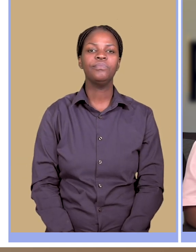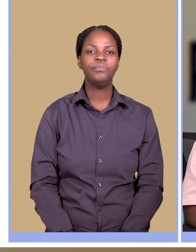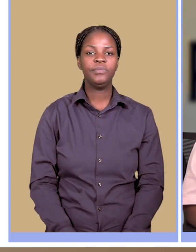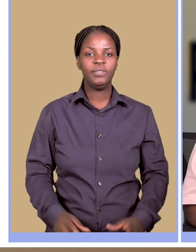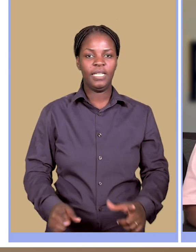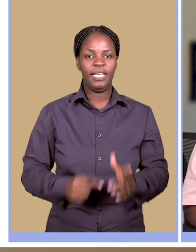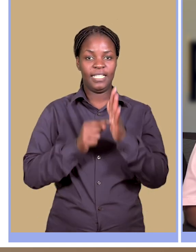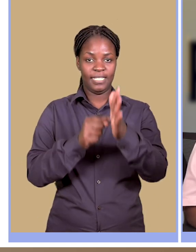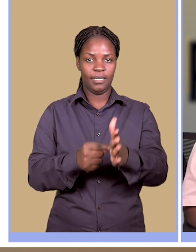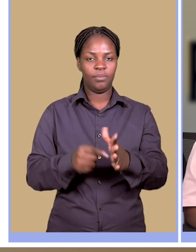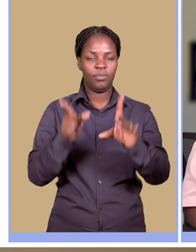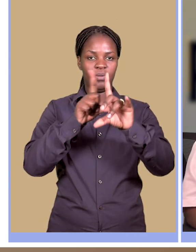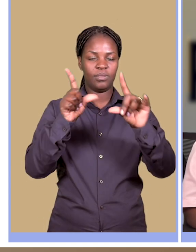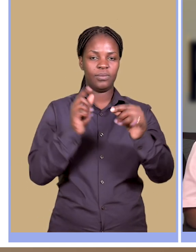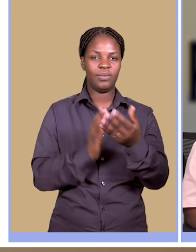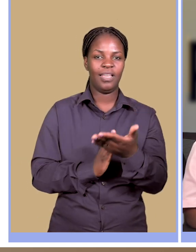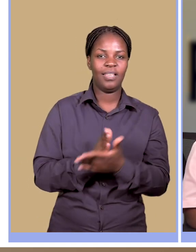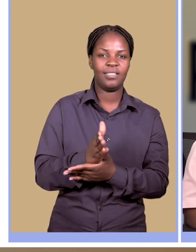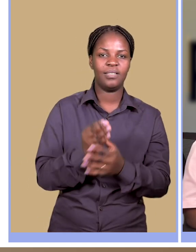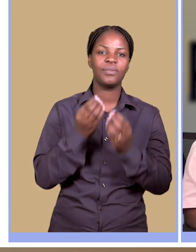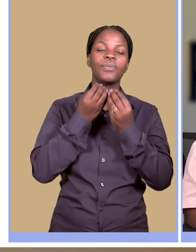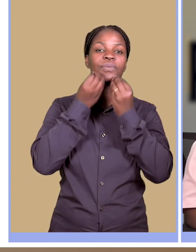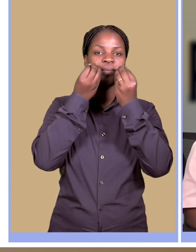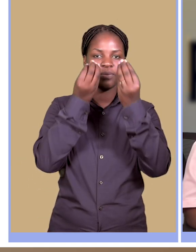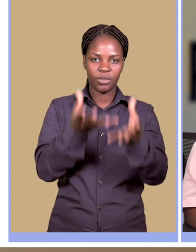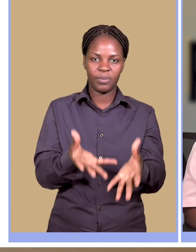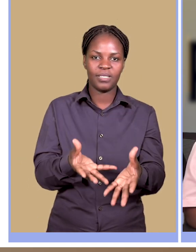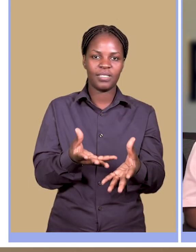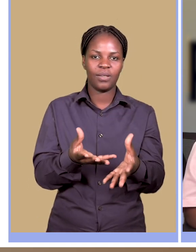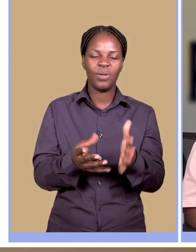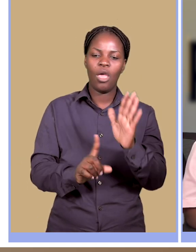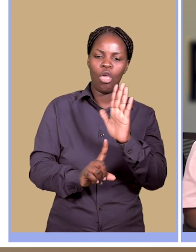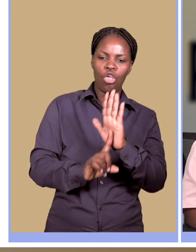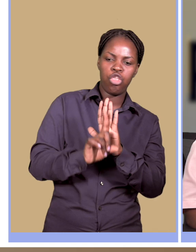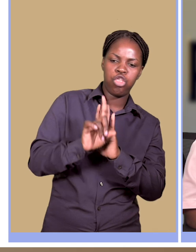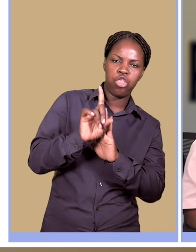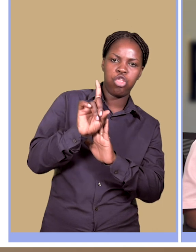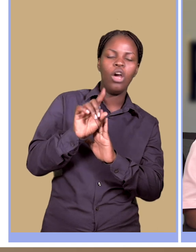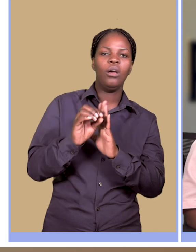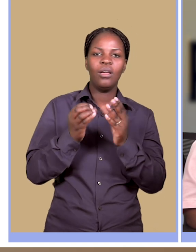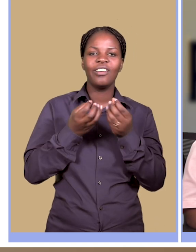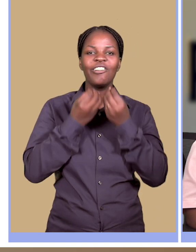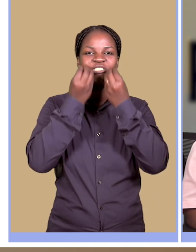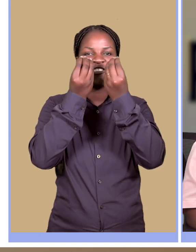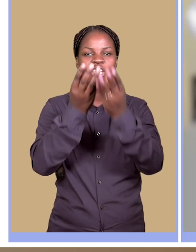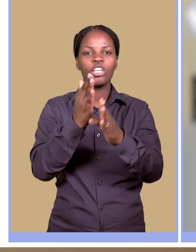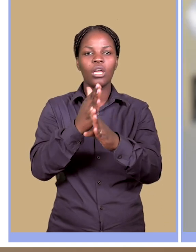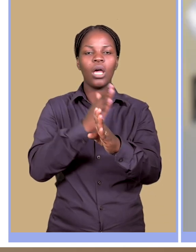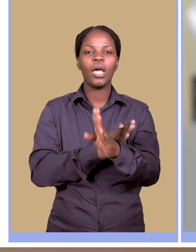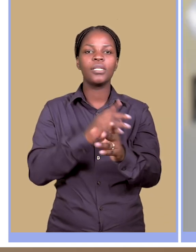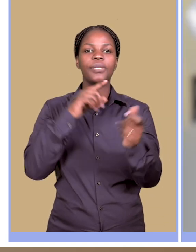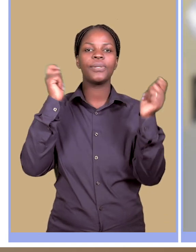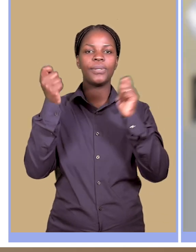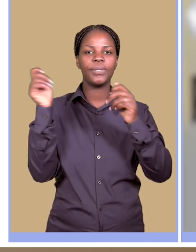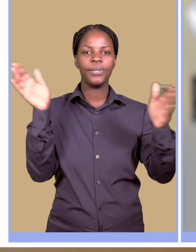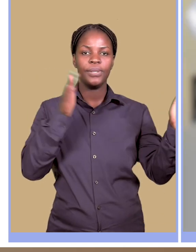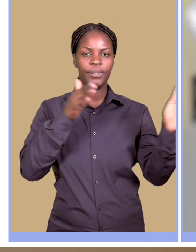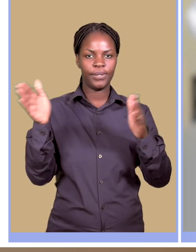do acesso, não é, a essas informações sobre a previsão meteorológica, não é, aviso prévio.